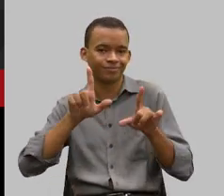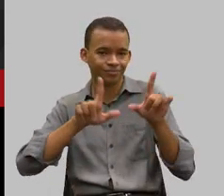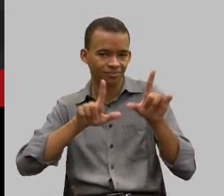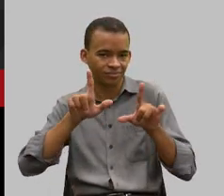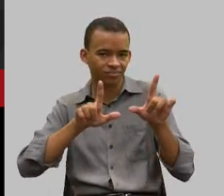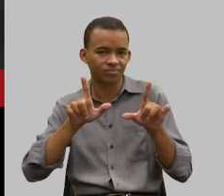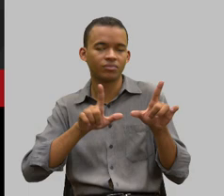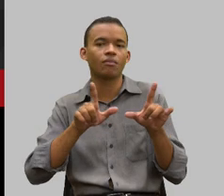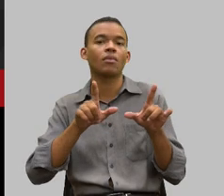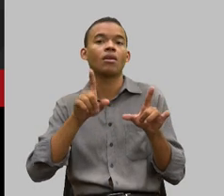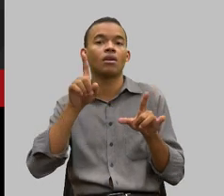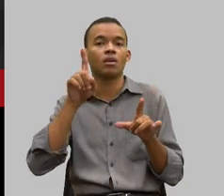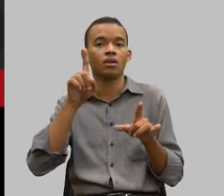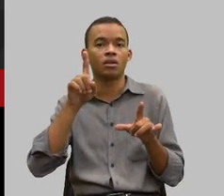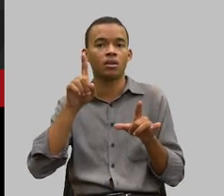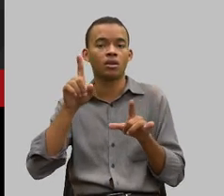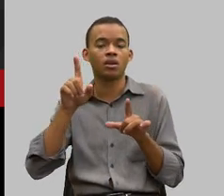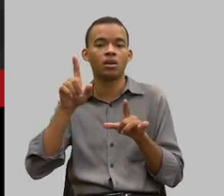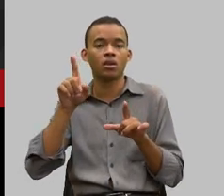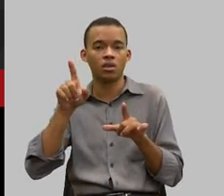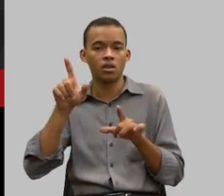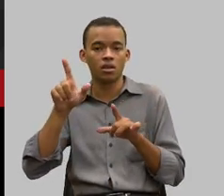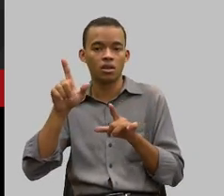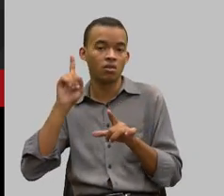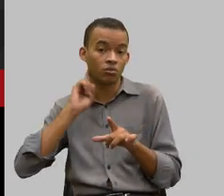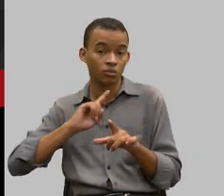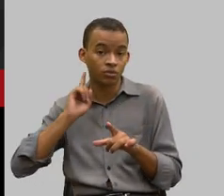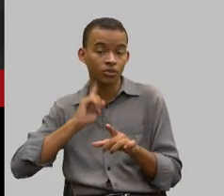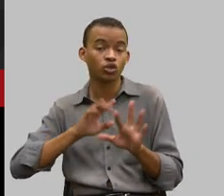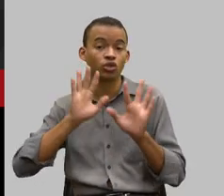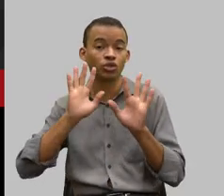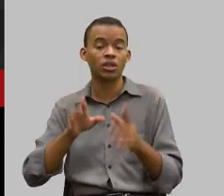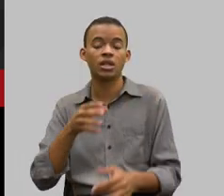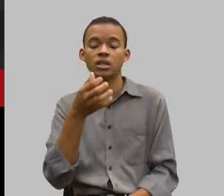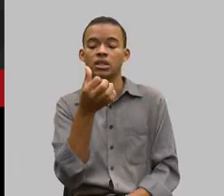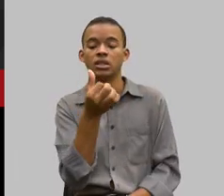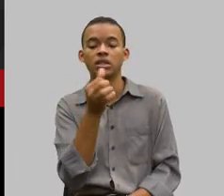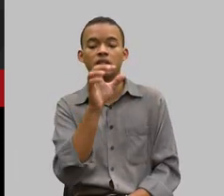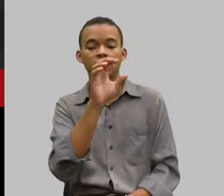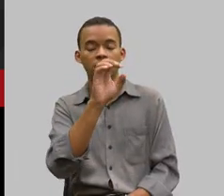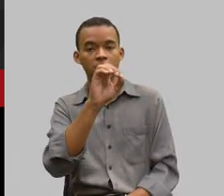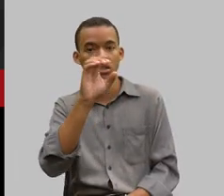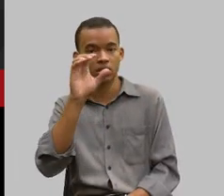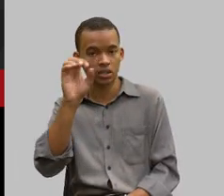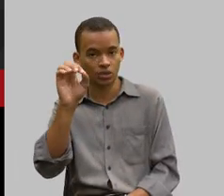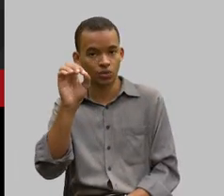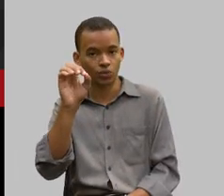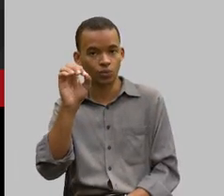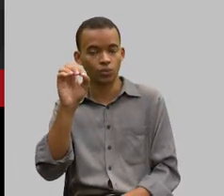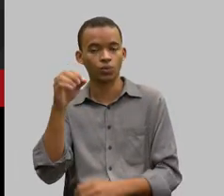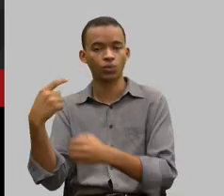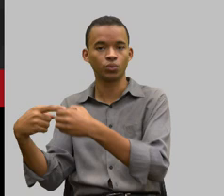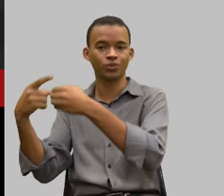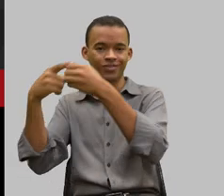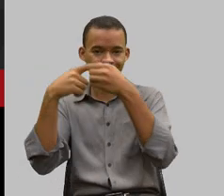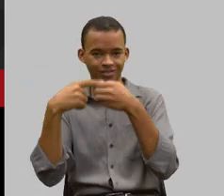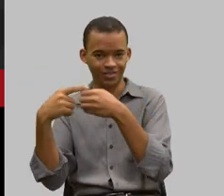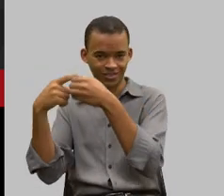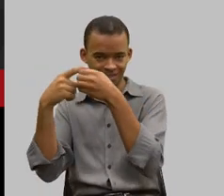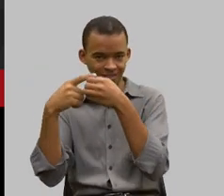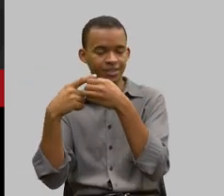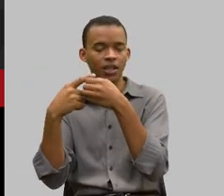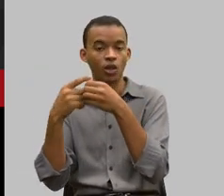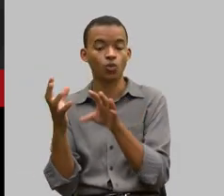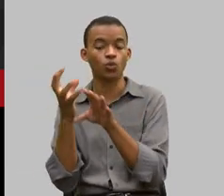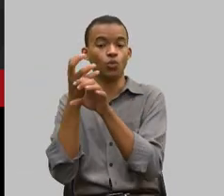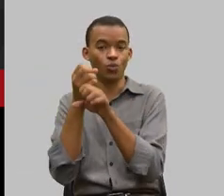está em quase 600 municípios ela há cerca de 2 anos ela estava aem mais ou menos a metade desses municípios então a